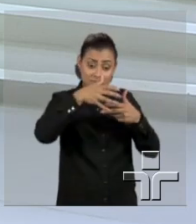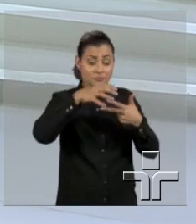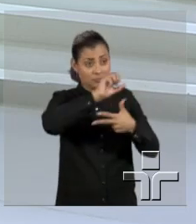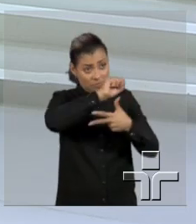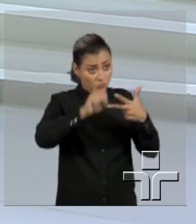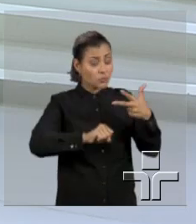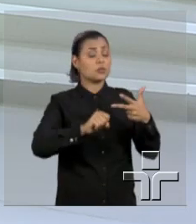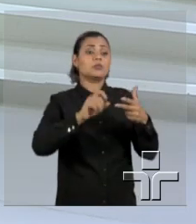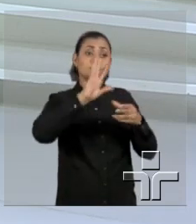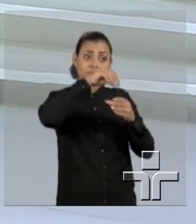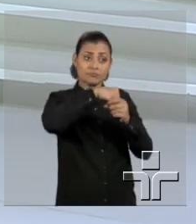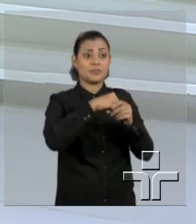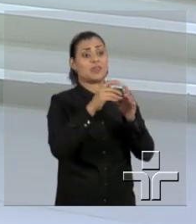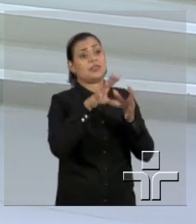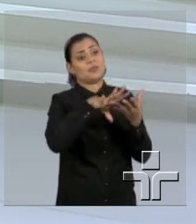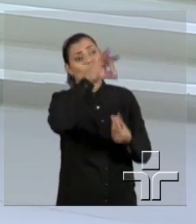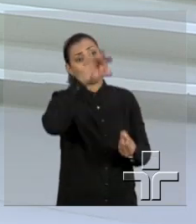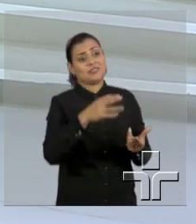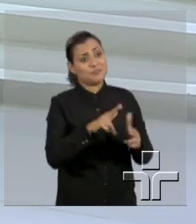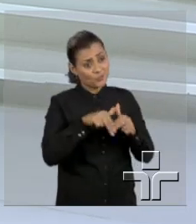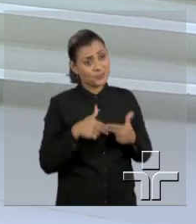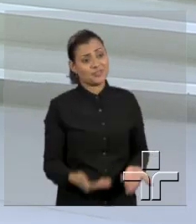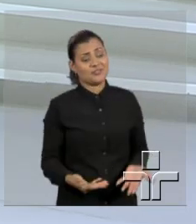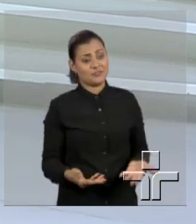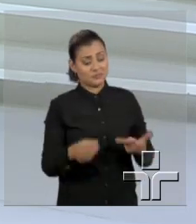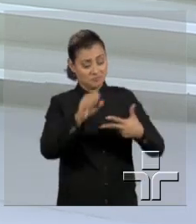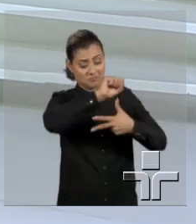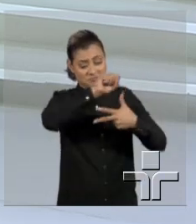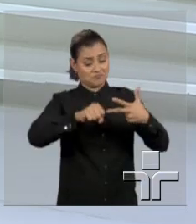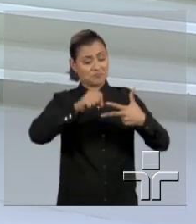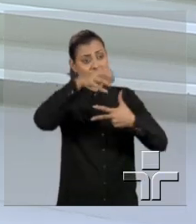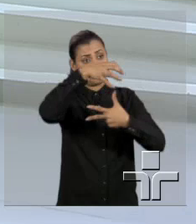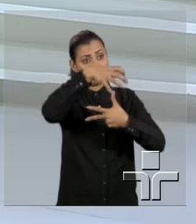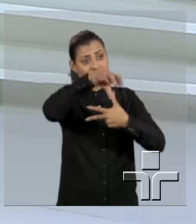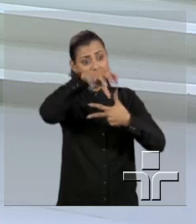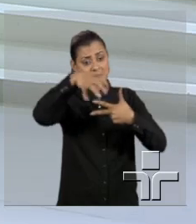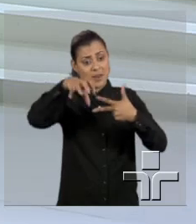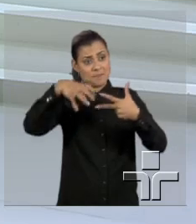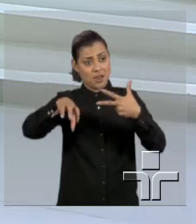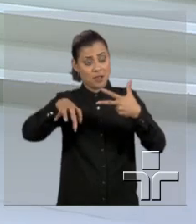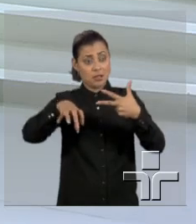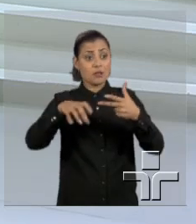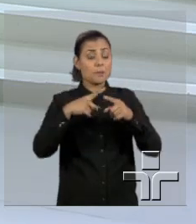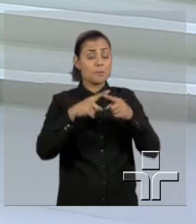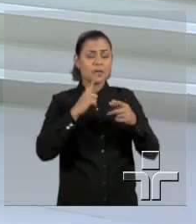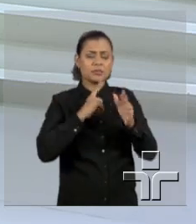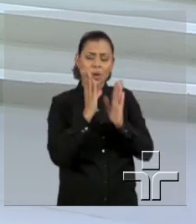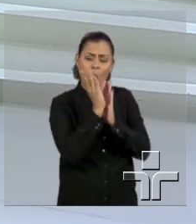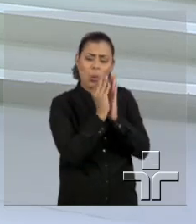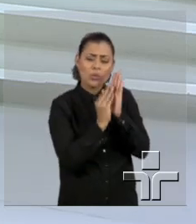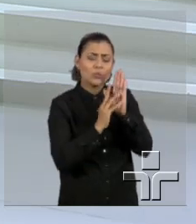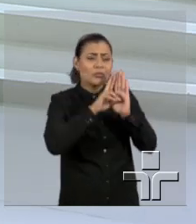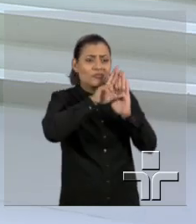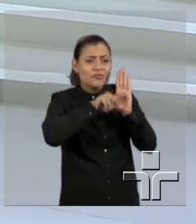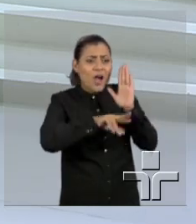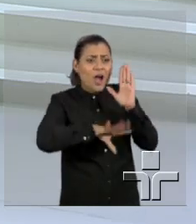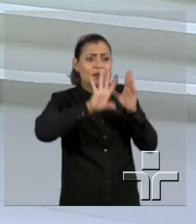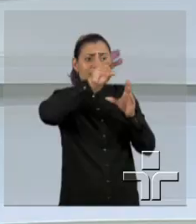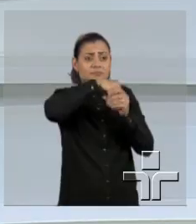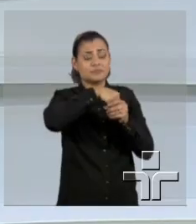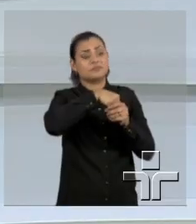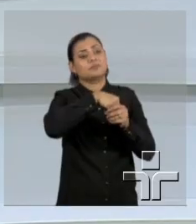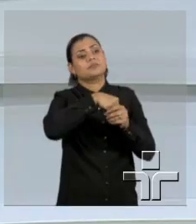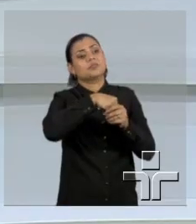do poder, conteúdo da democracia. Então, há muitos conteúdos da democracia que estão vitalizados, quase